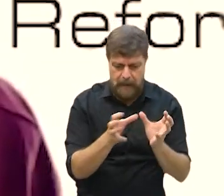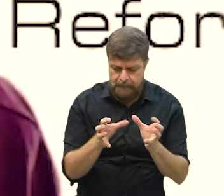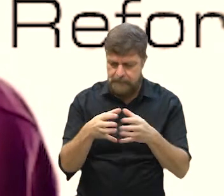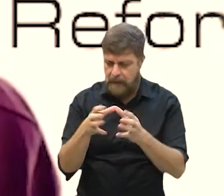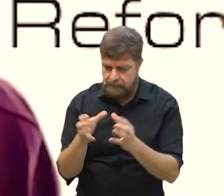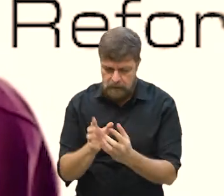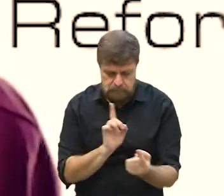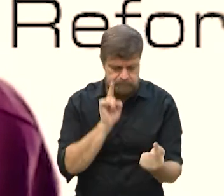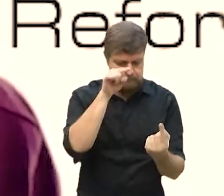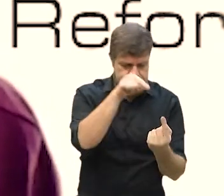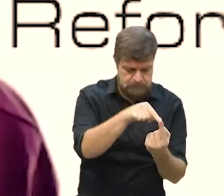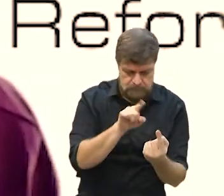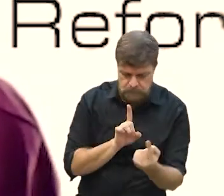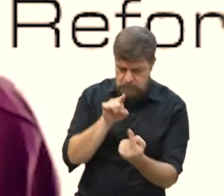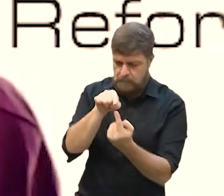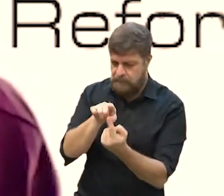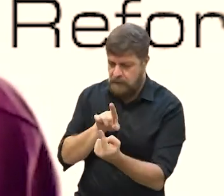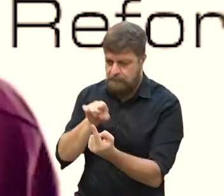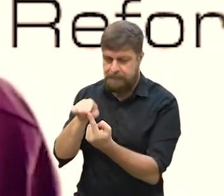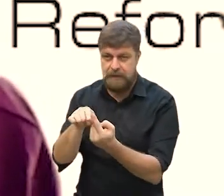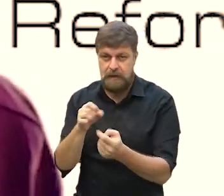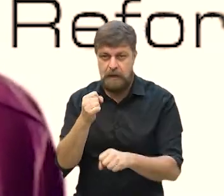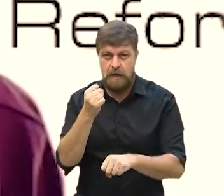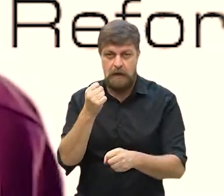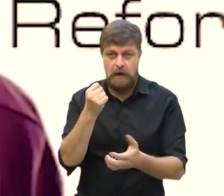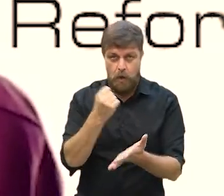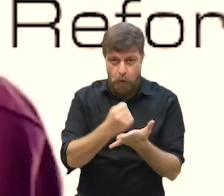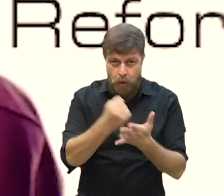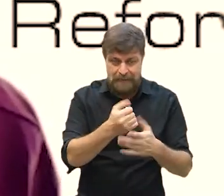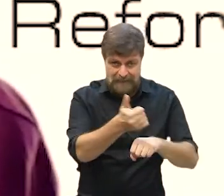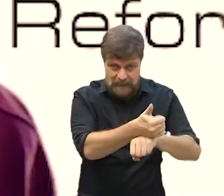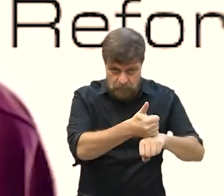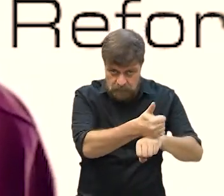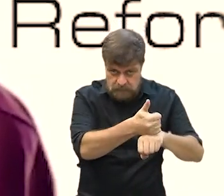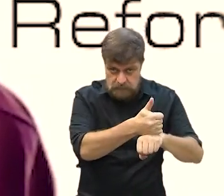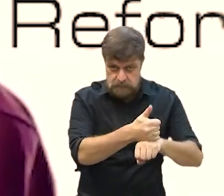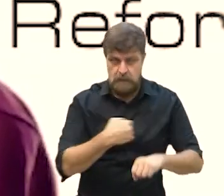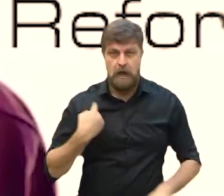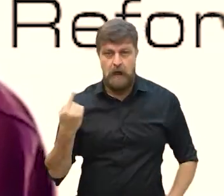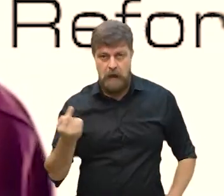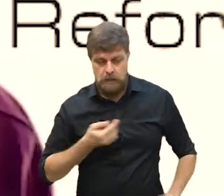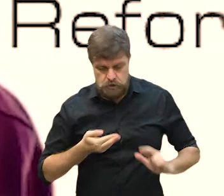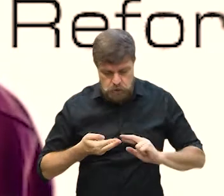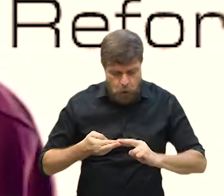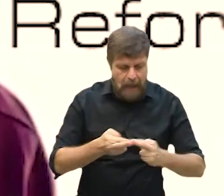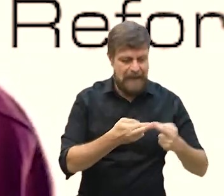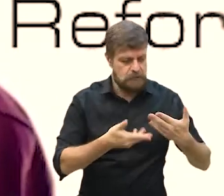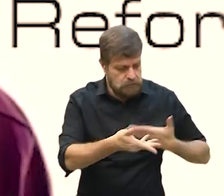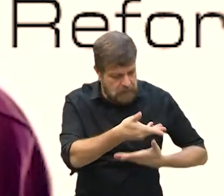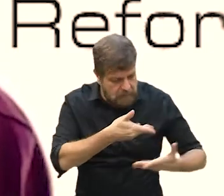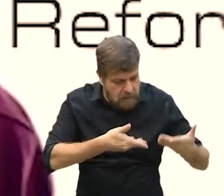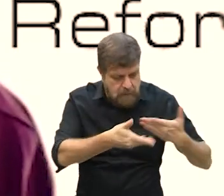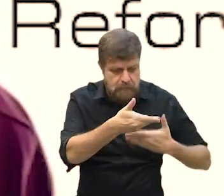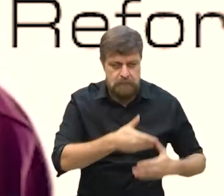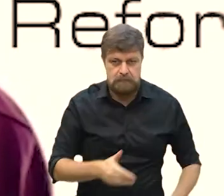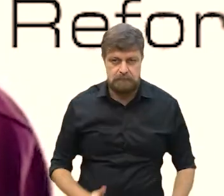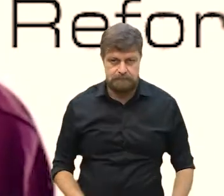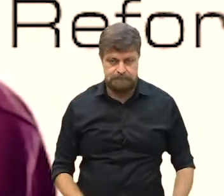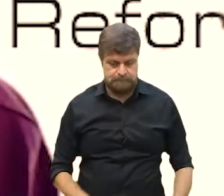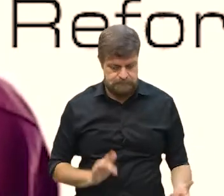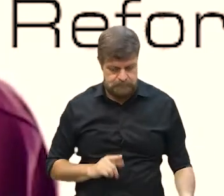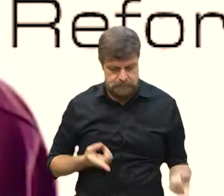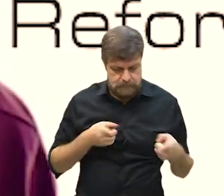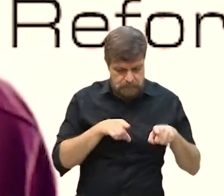no segmento, a gente treinou equipes, desenvolveu relacionamentos de compromisso, de fidelidade,